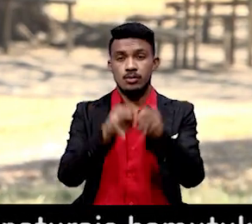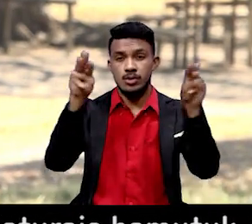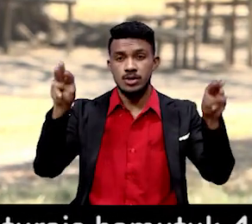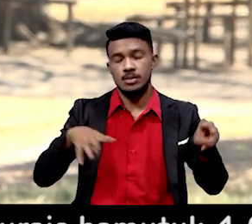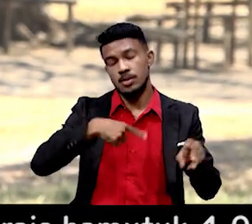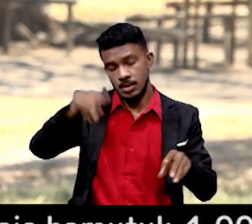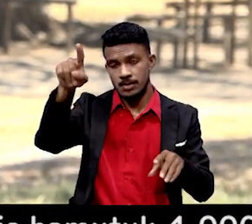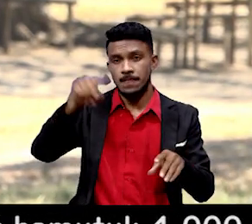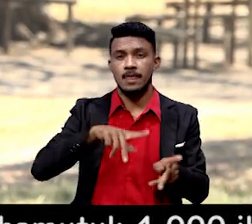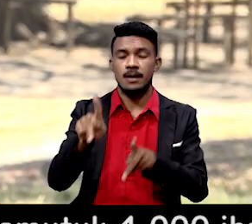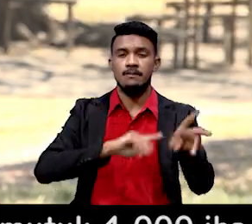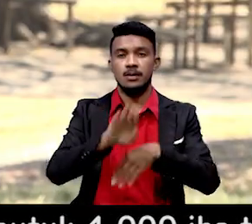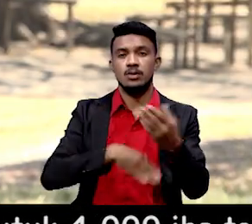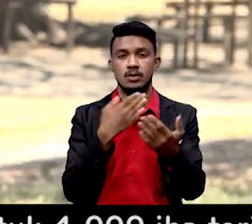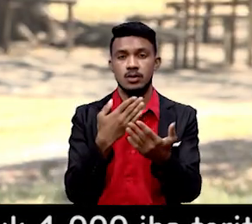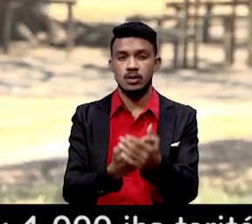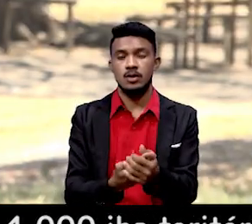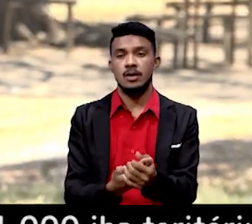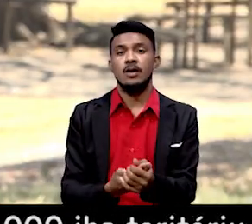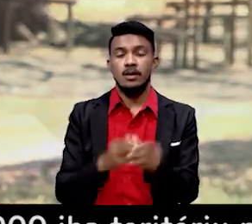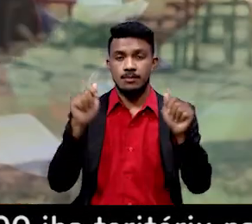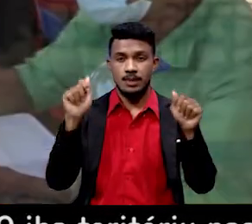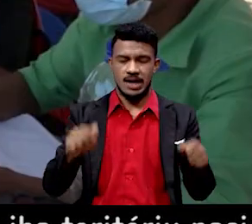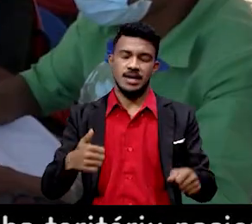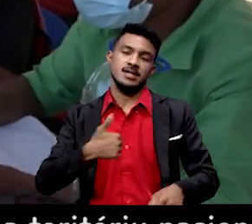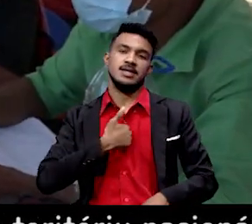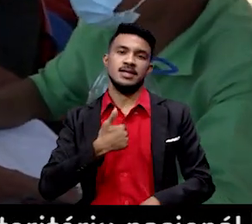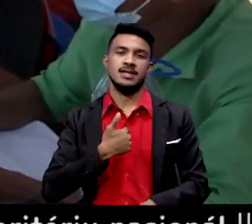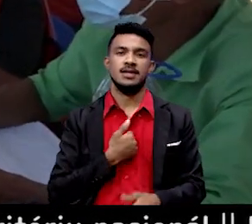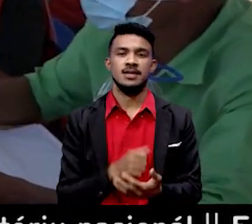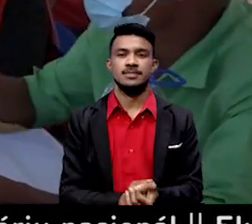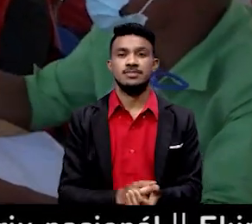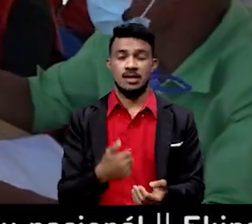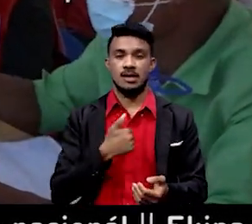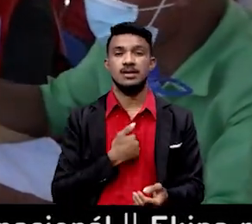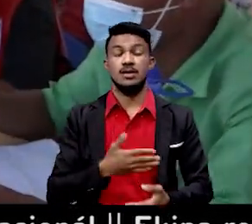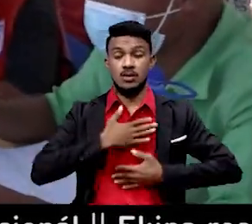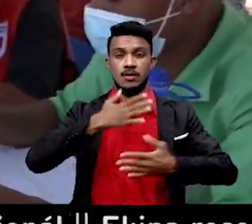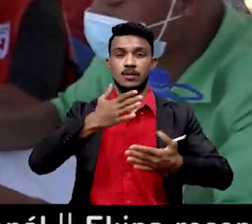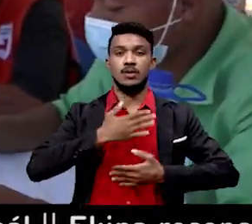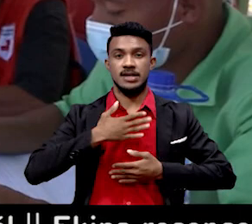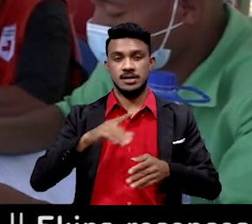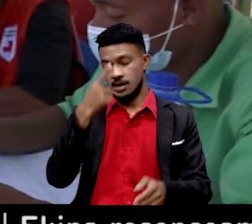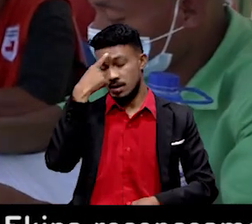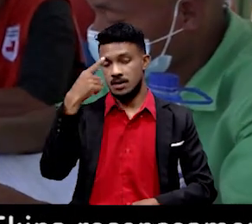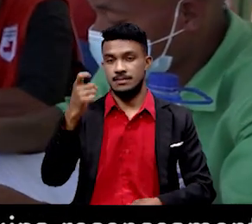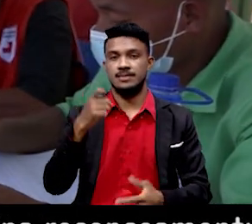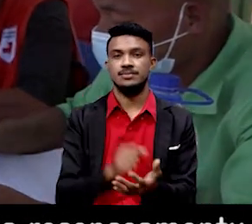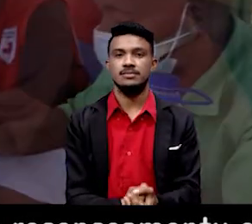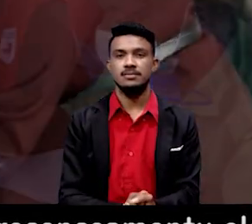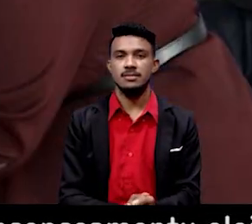Para é uma hototo atu be. Nemas bele sinti puas tamba, cera, mas